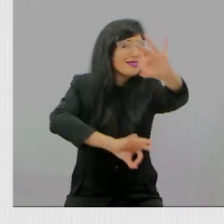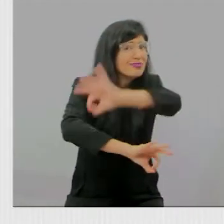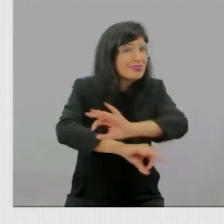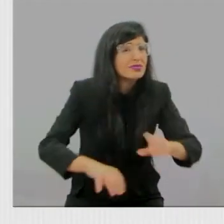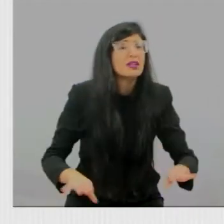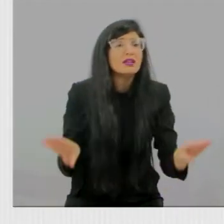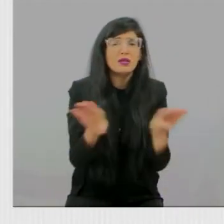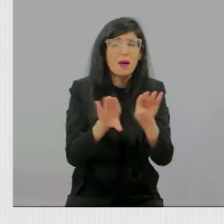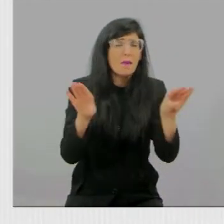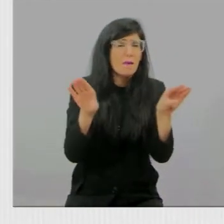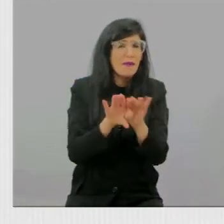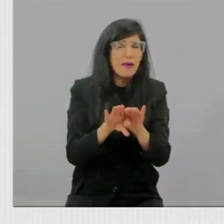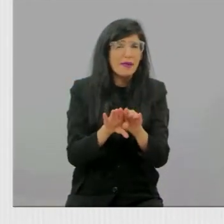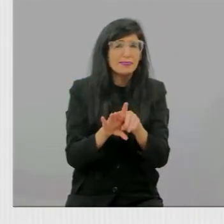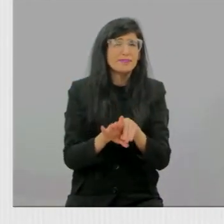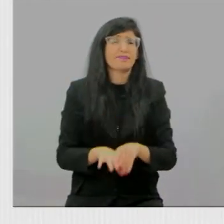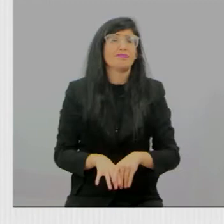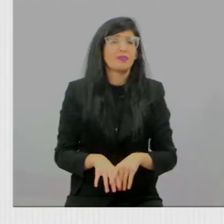O próximo,